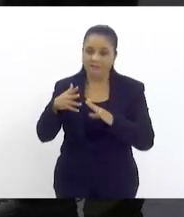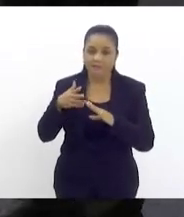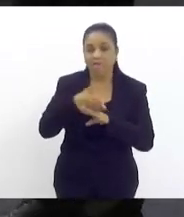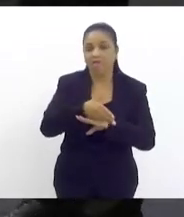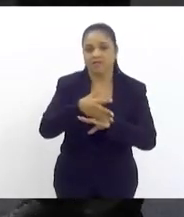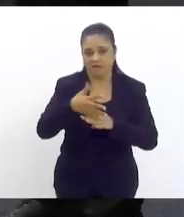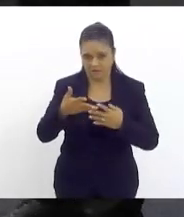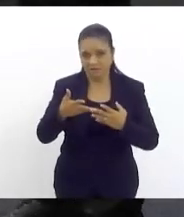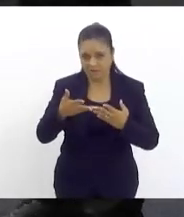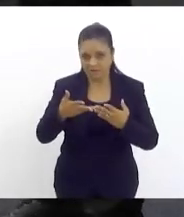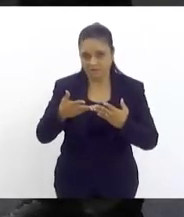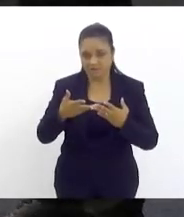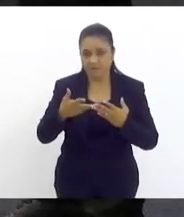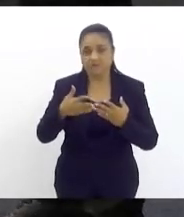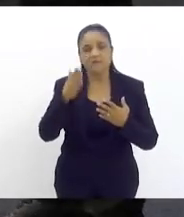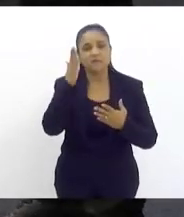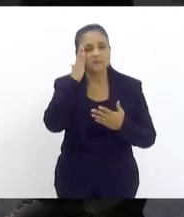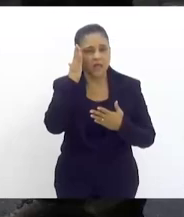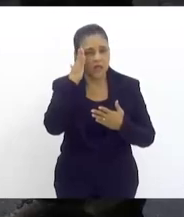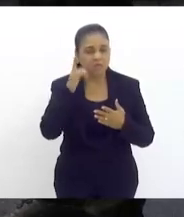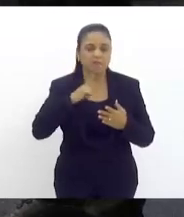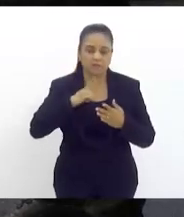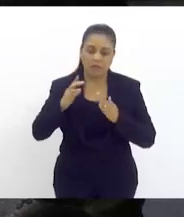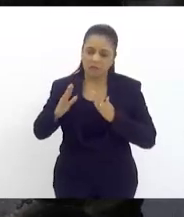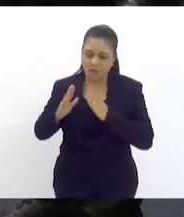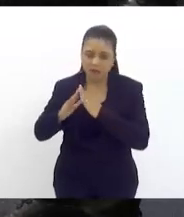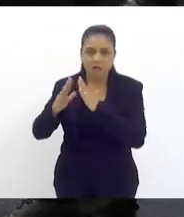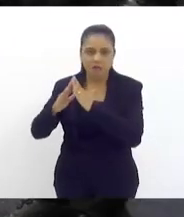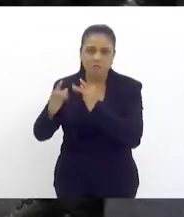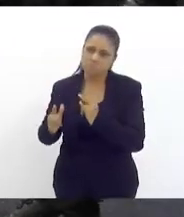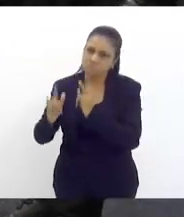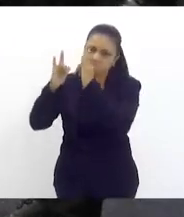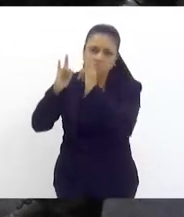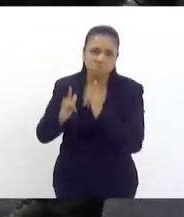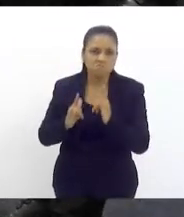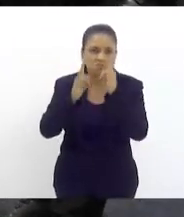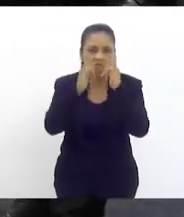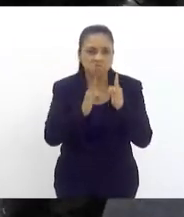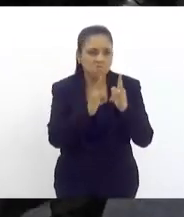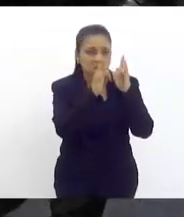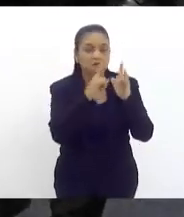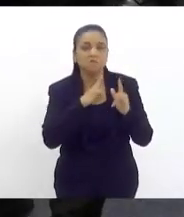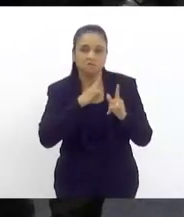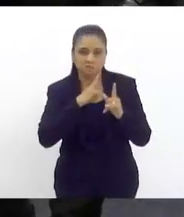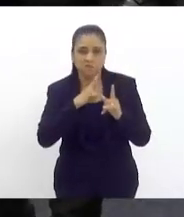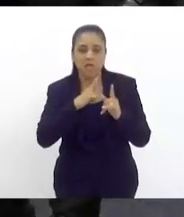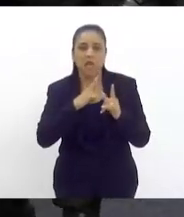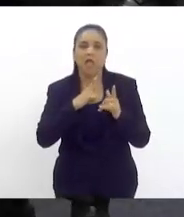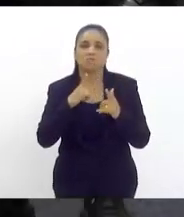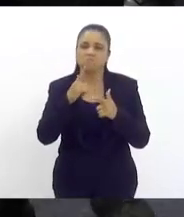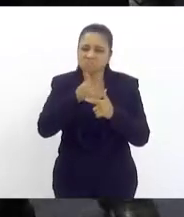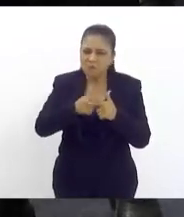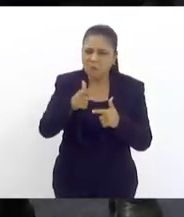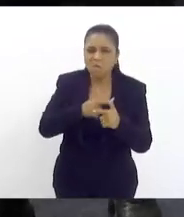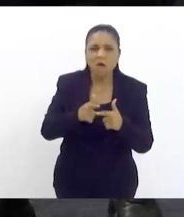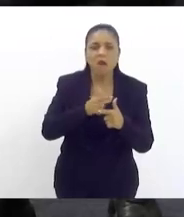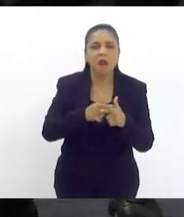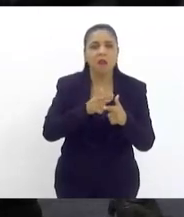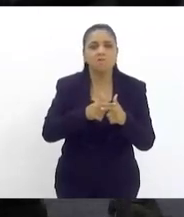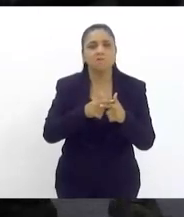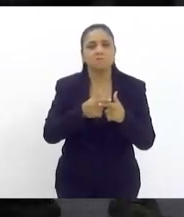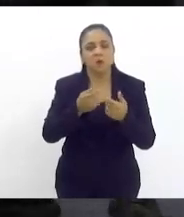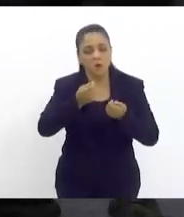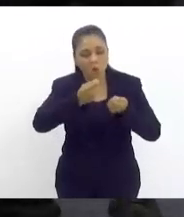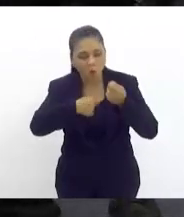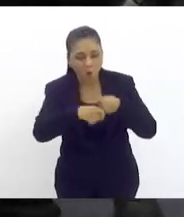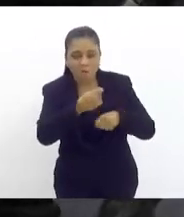exatamente que há muitos imóveis no centro do Rio de Janeiro que têm trazido todo o transtorno para os